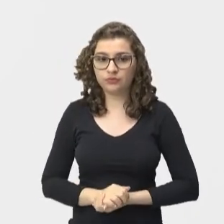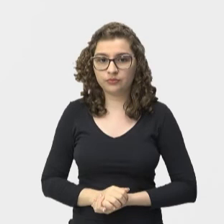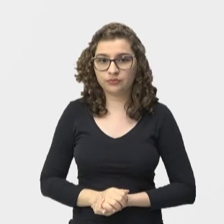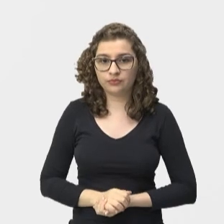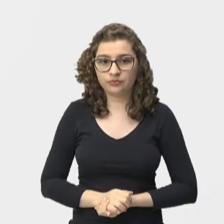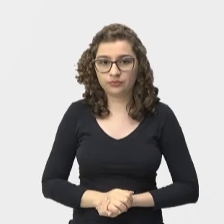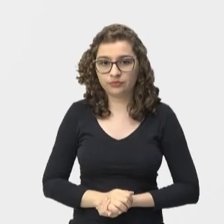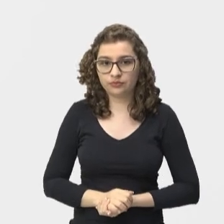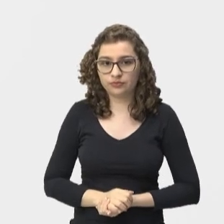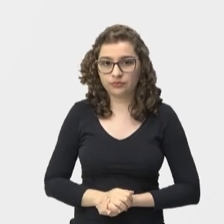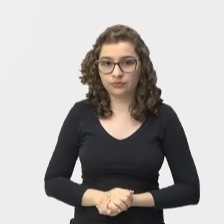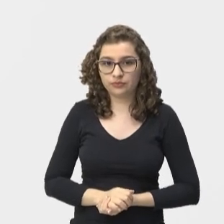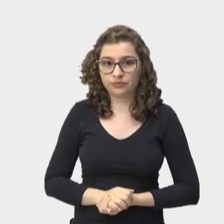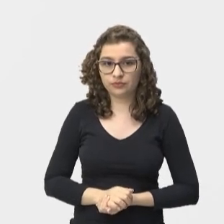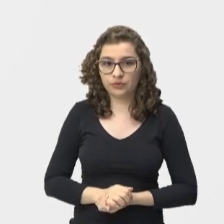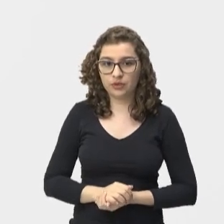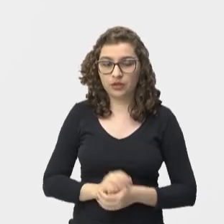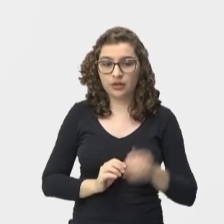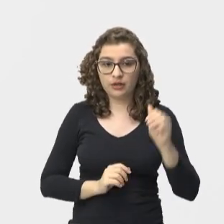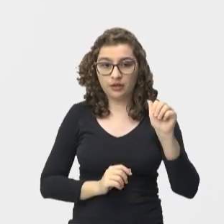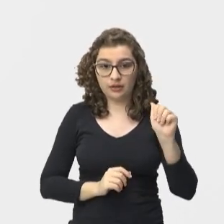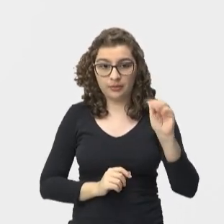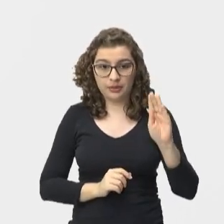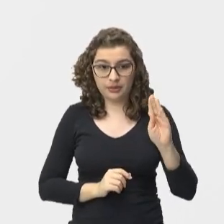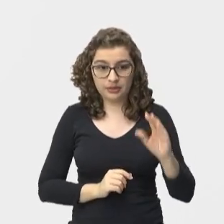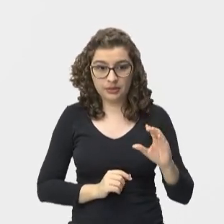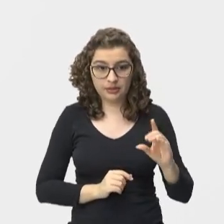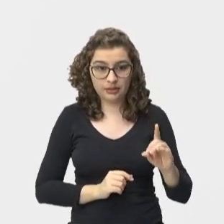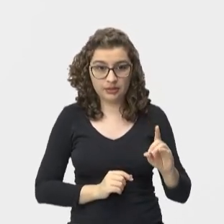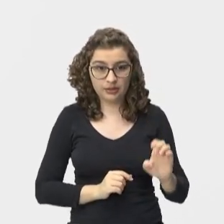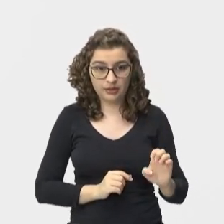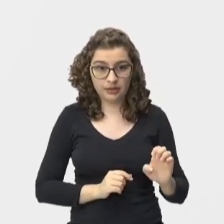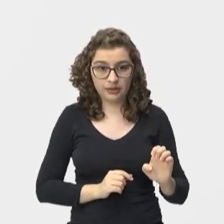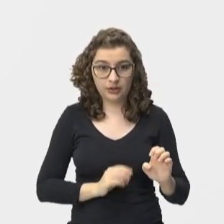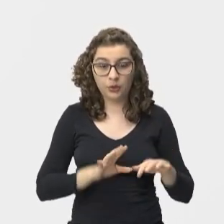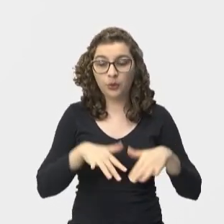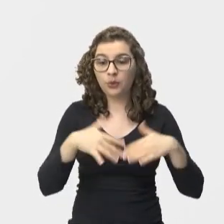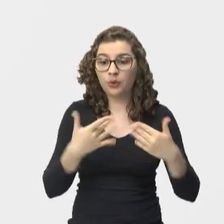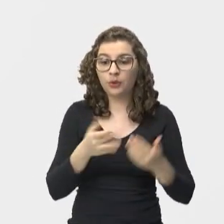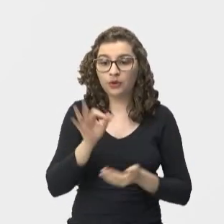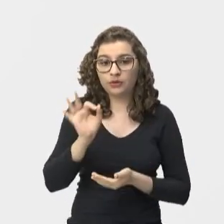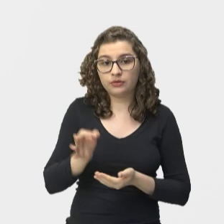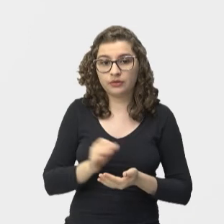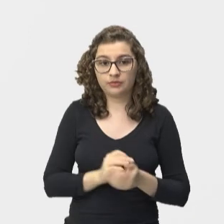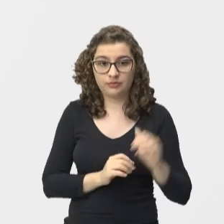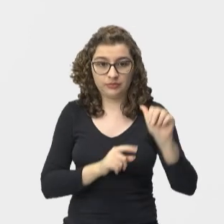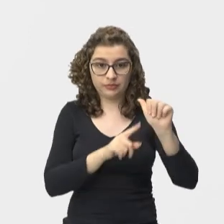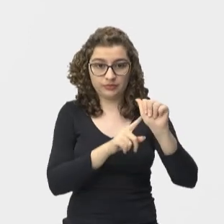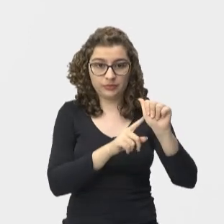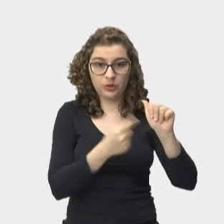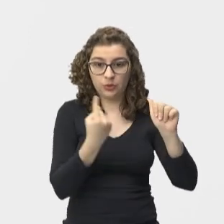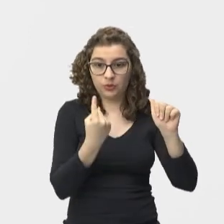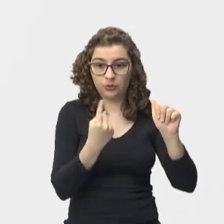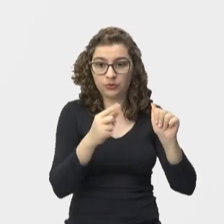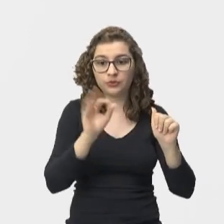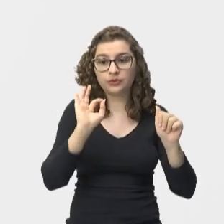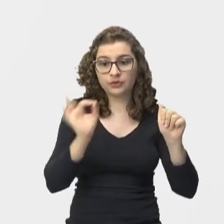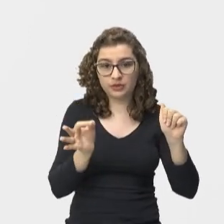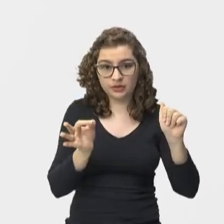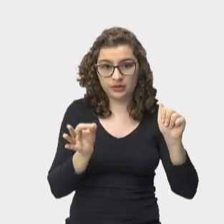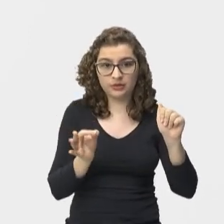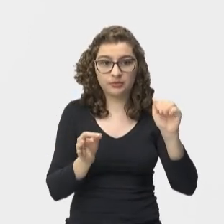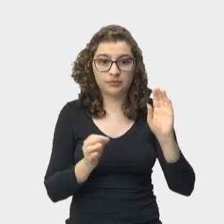lá. Das afirmativas acima, apenas o item 1 é verdadeiro, apenas o item